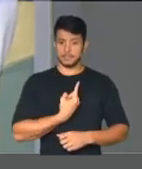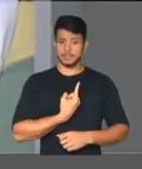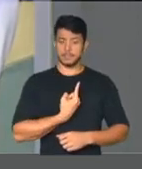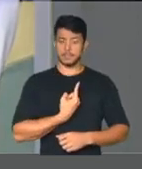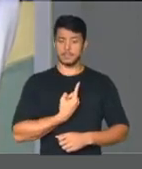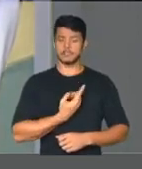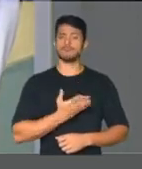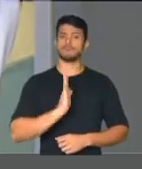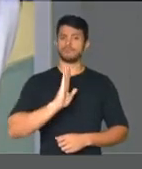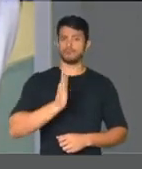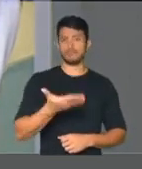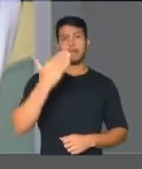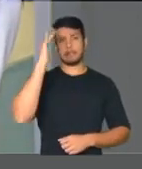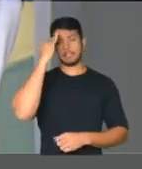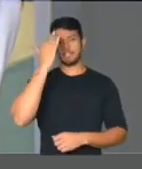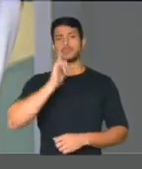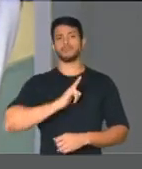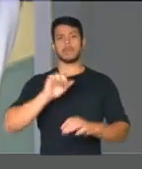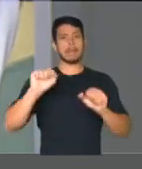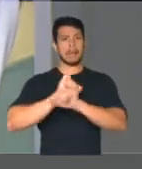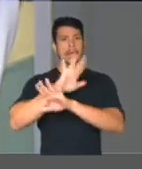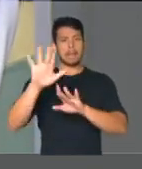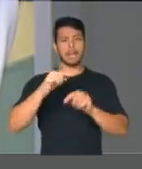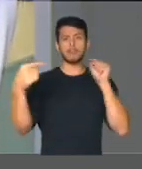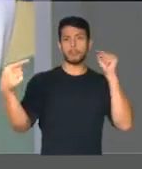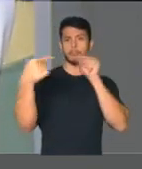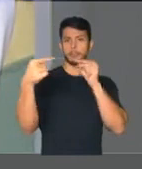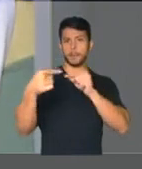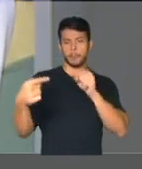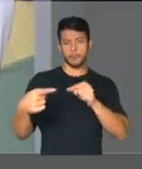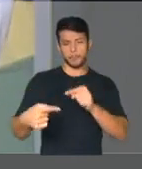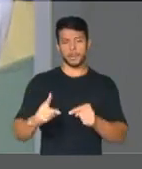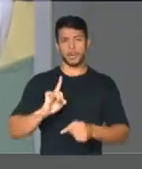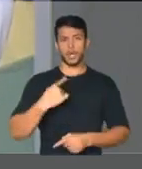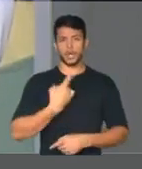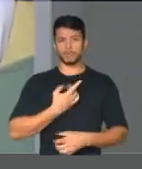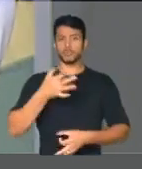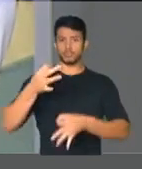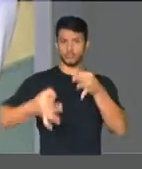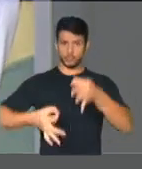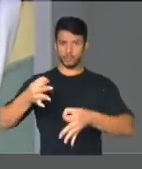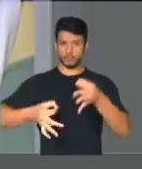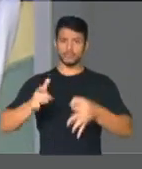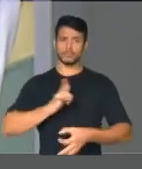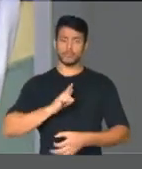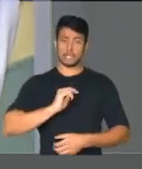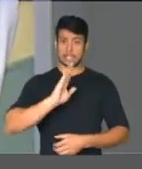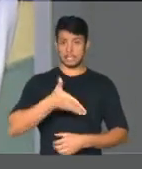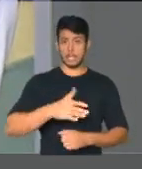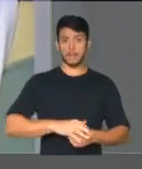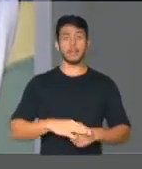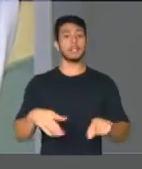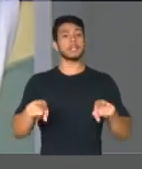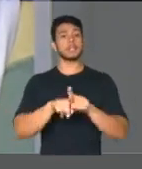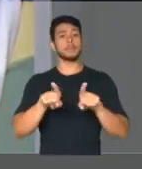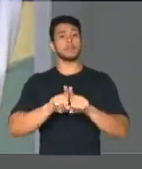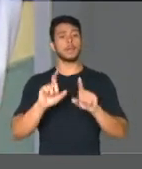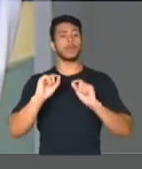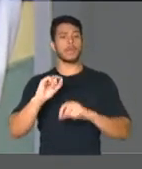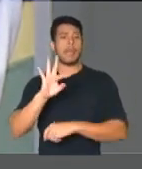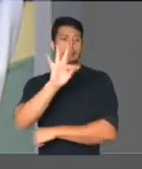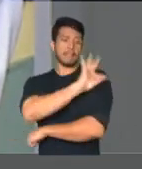constatamos a harmonia dos textos com o sistema jurídico brasileiro. No que tange à técnica